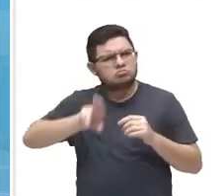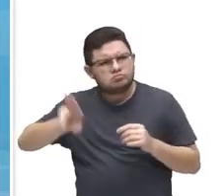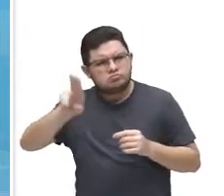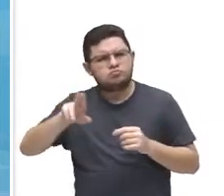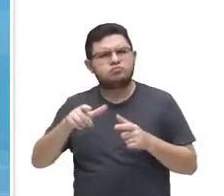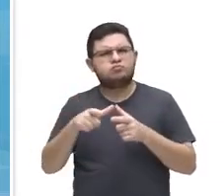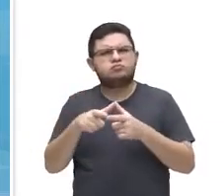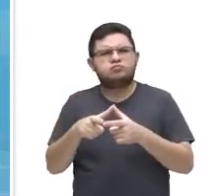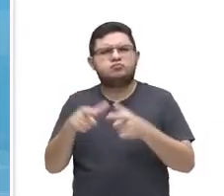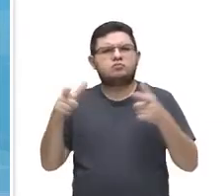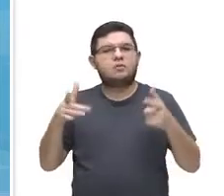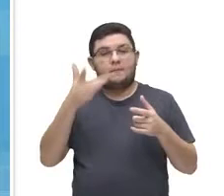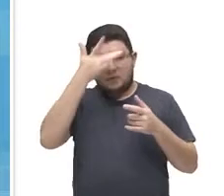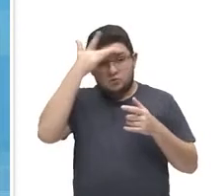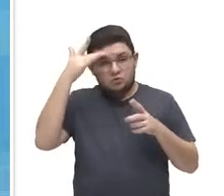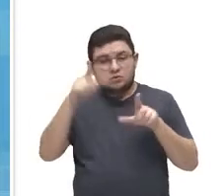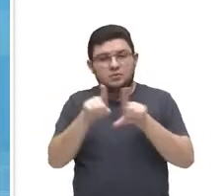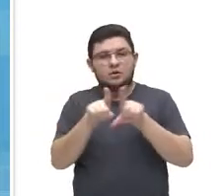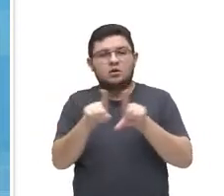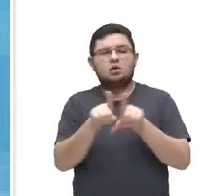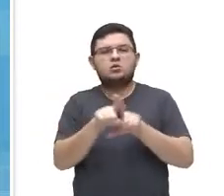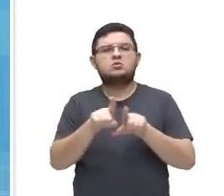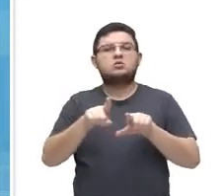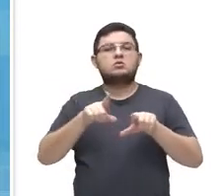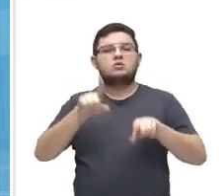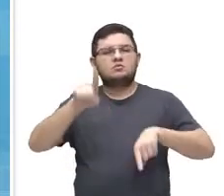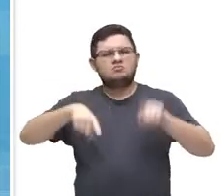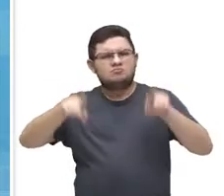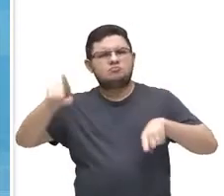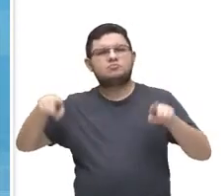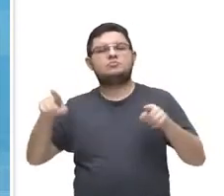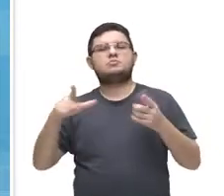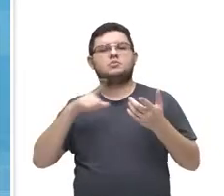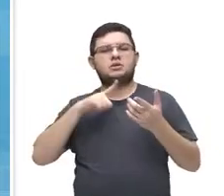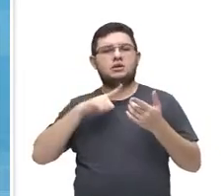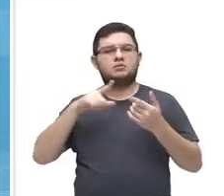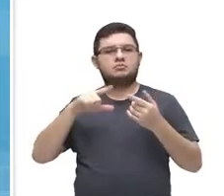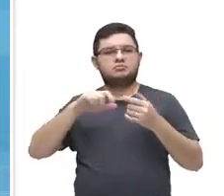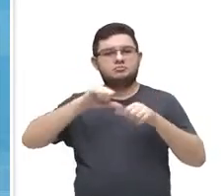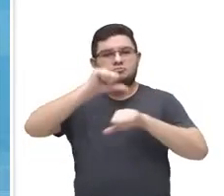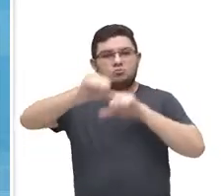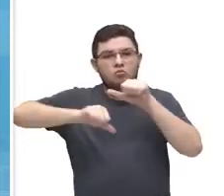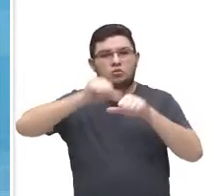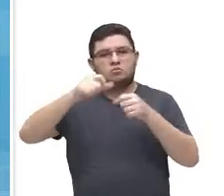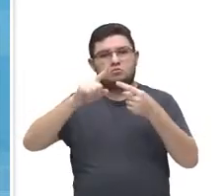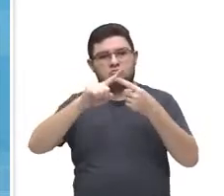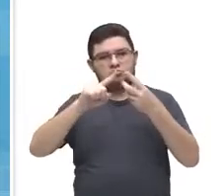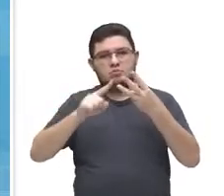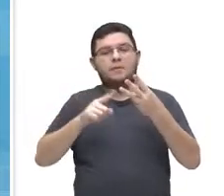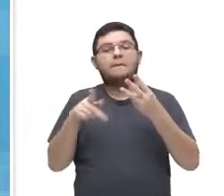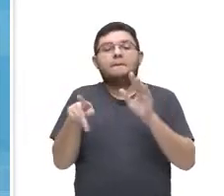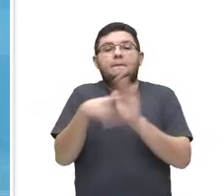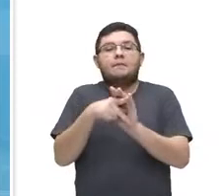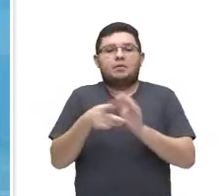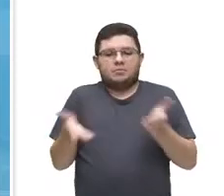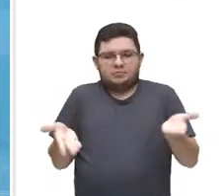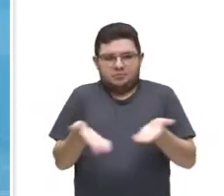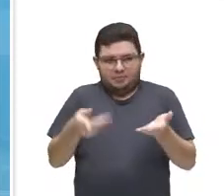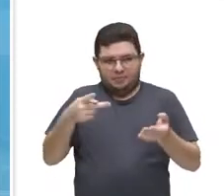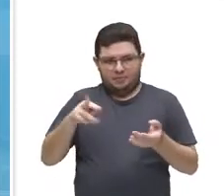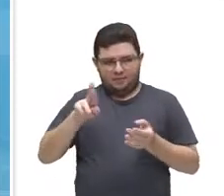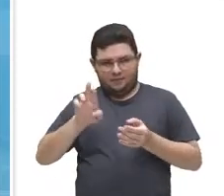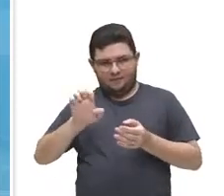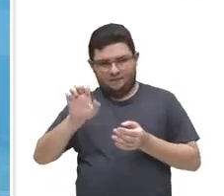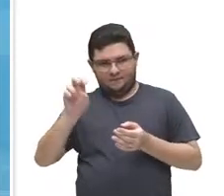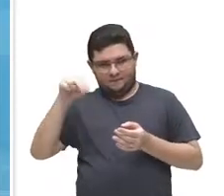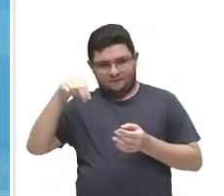verbo muito irregular, né? Ele já tem 3 mudanças só no presente, então a gente tem que atentar para isso. De qualquer